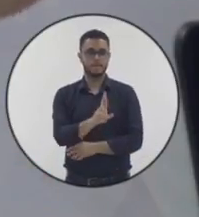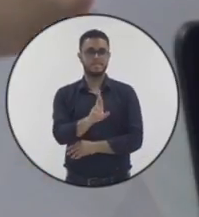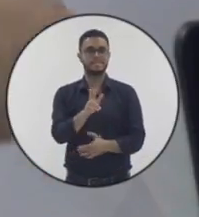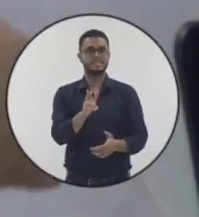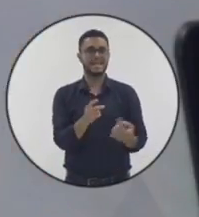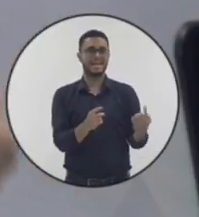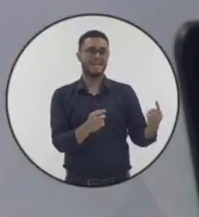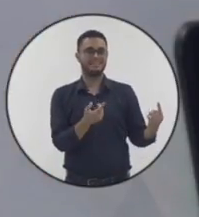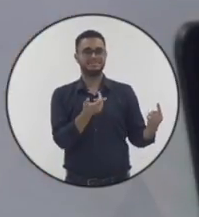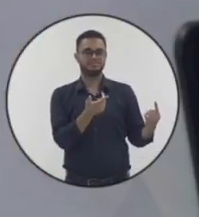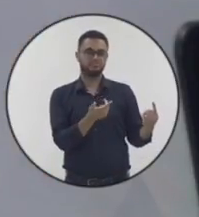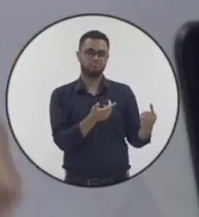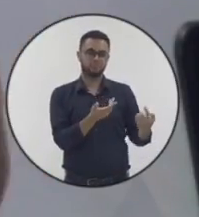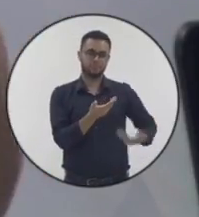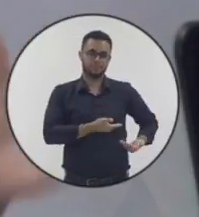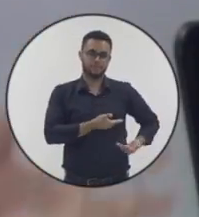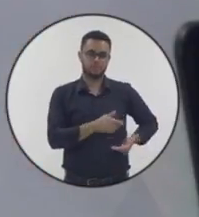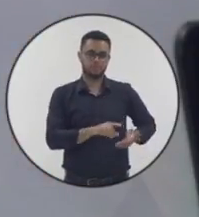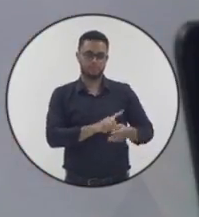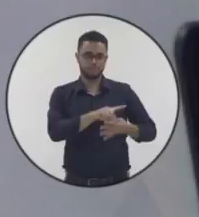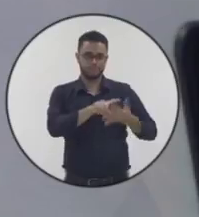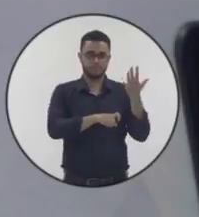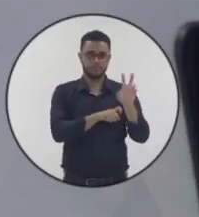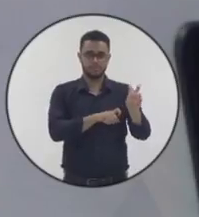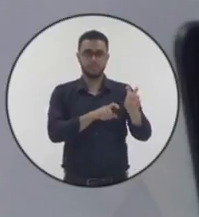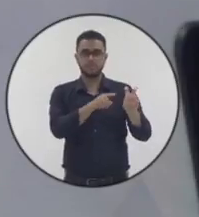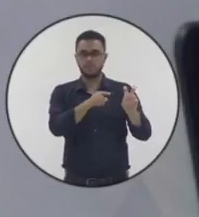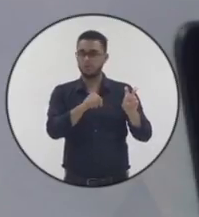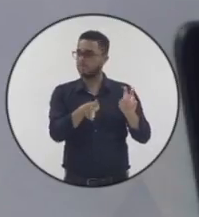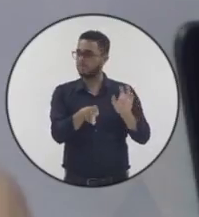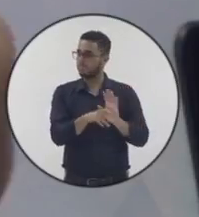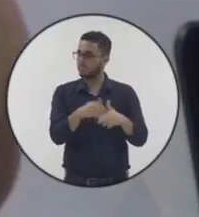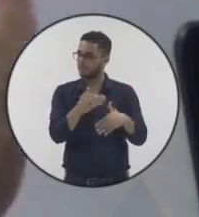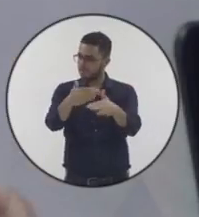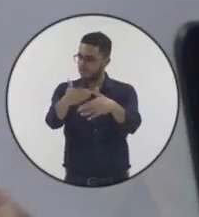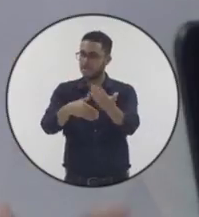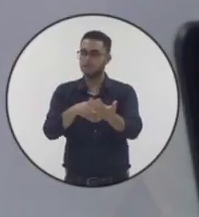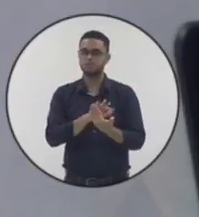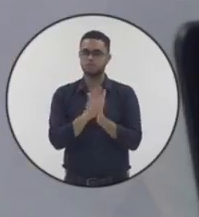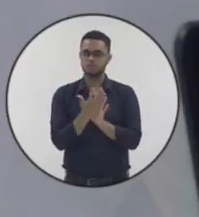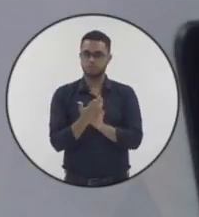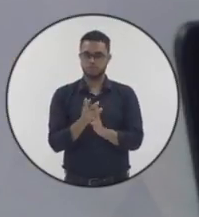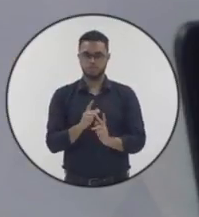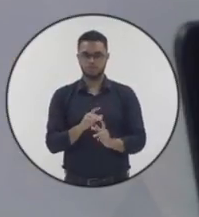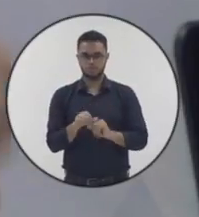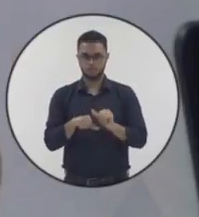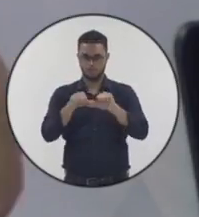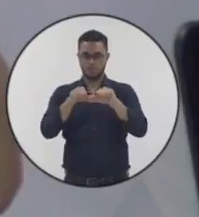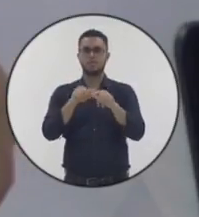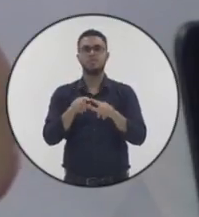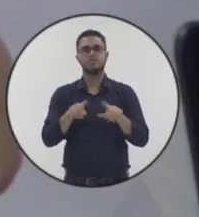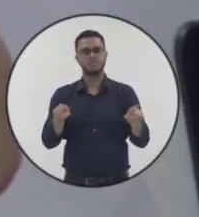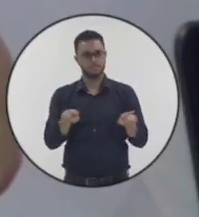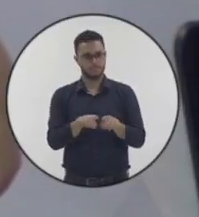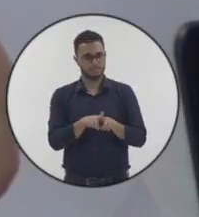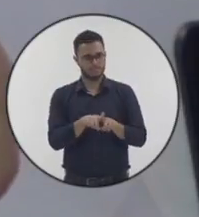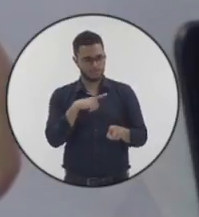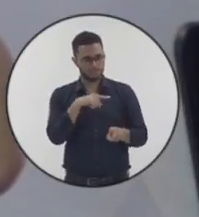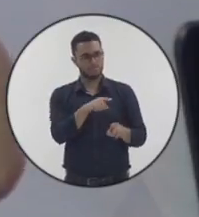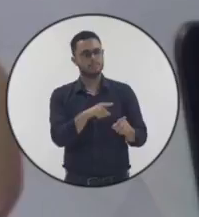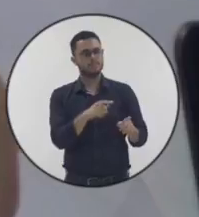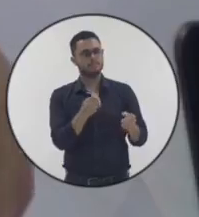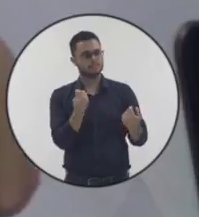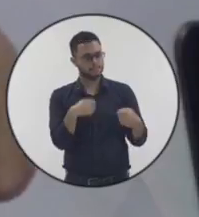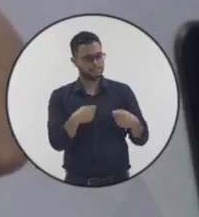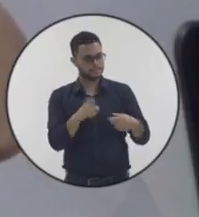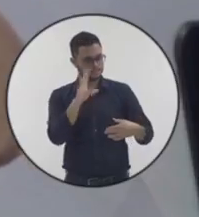5 serviços credenciados para o processo transexualizador, representa aí uma discussão importante que precisa estar dentro da